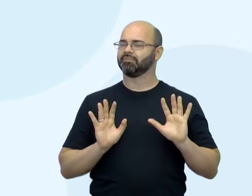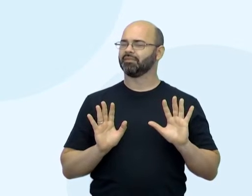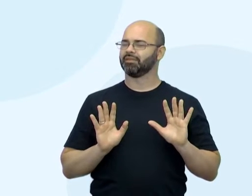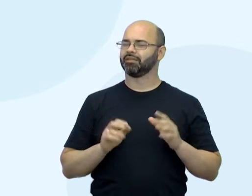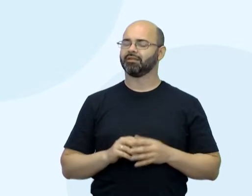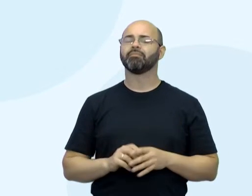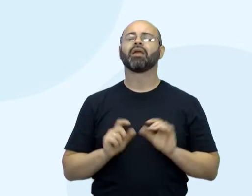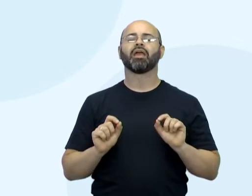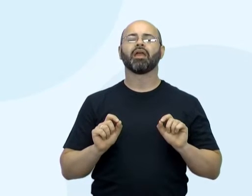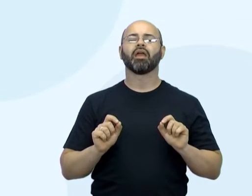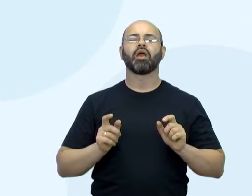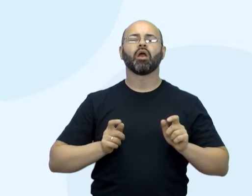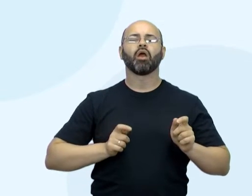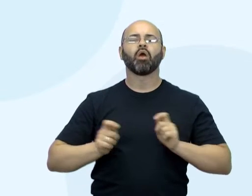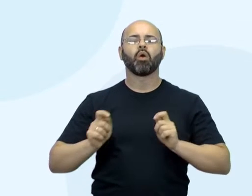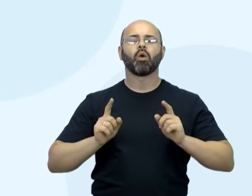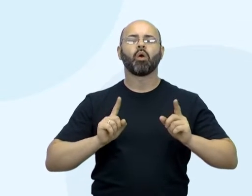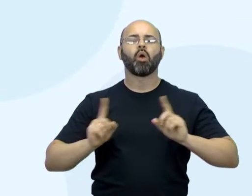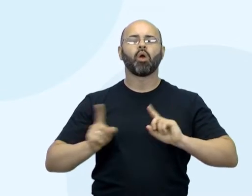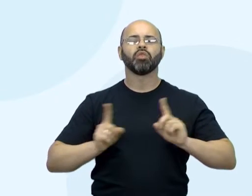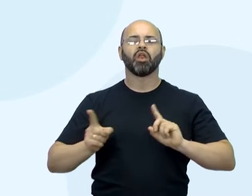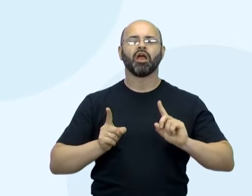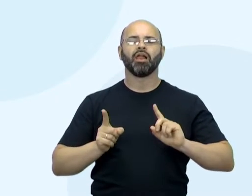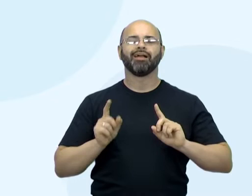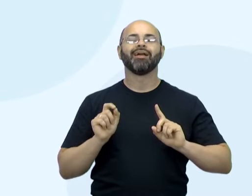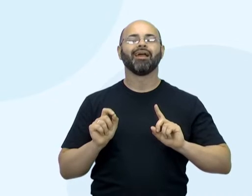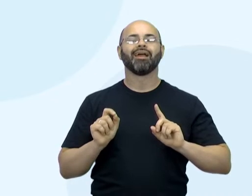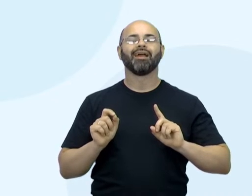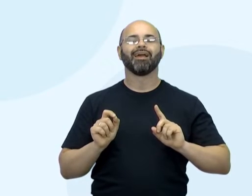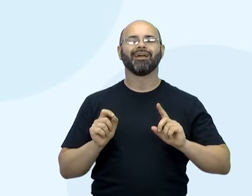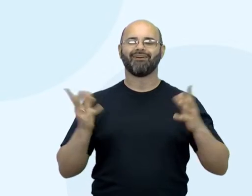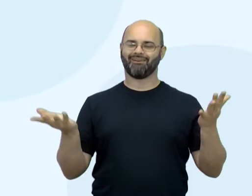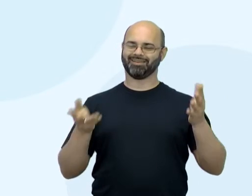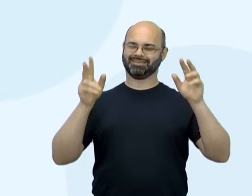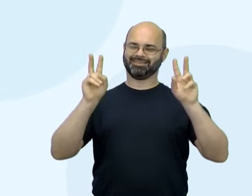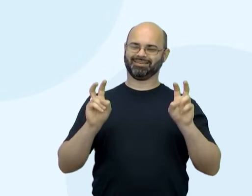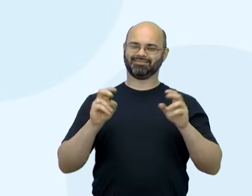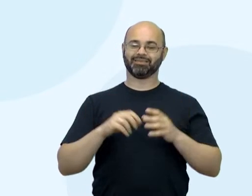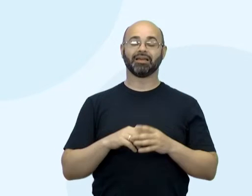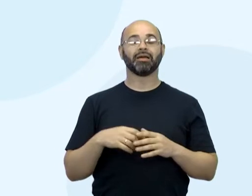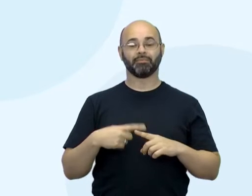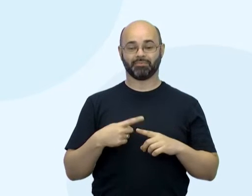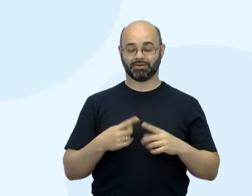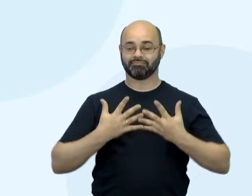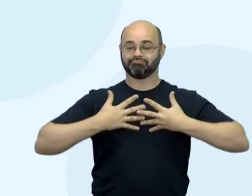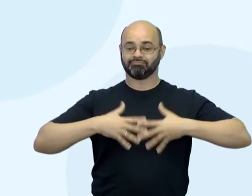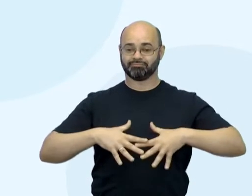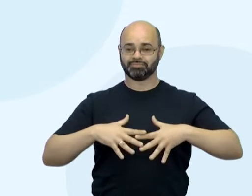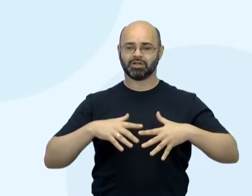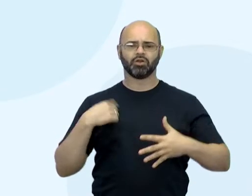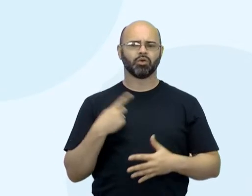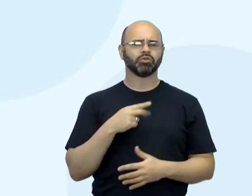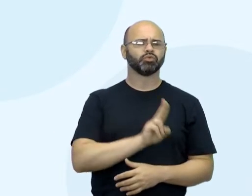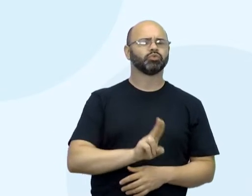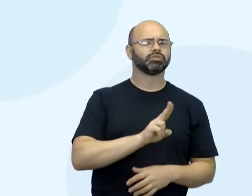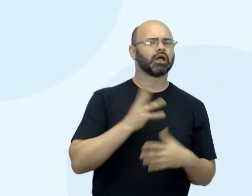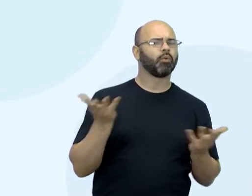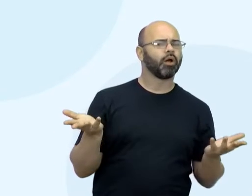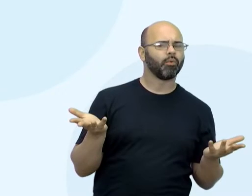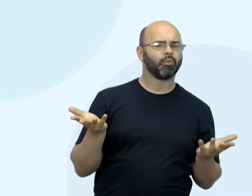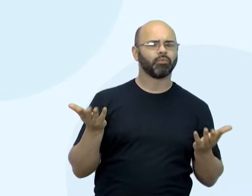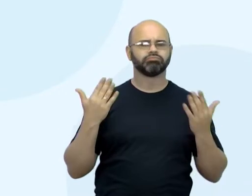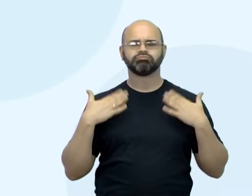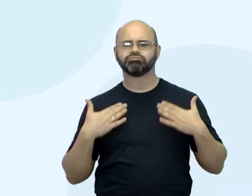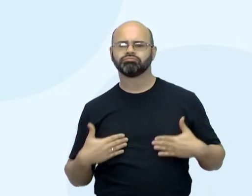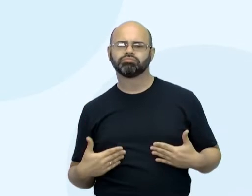quem controla isso? É esse o tema da aula de hoje. Quando andamos, que sistemas do corpo estamos utilizando? A gente está